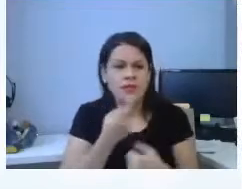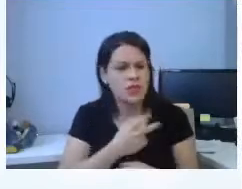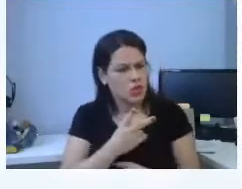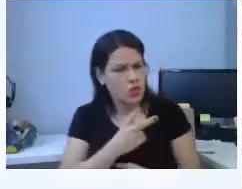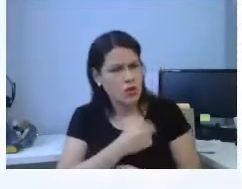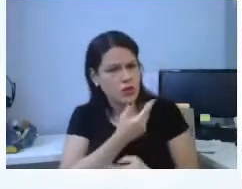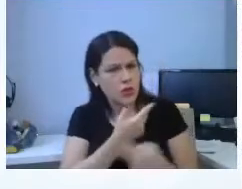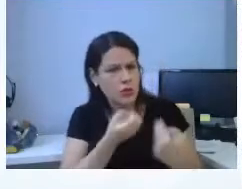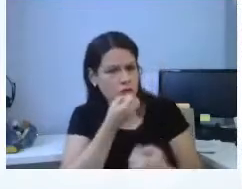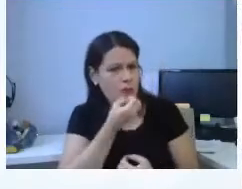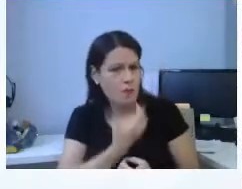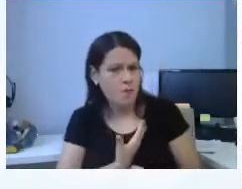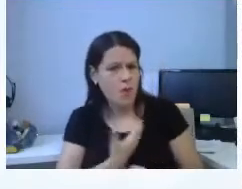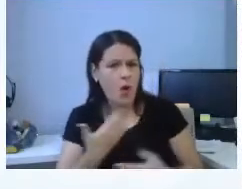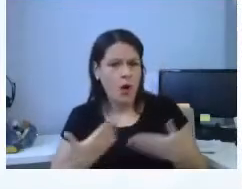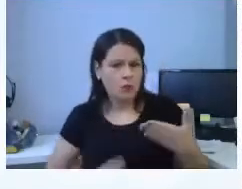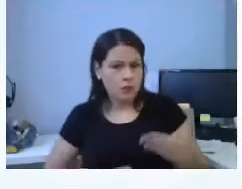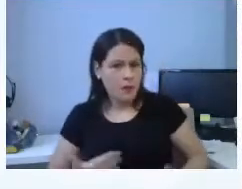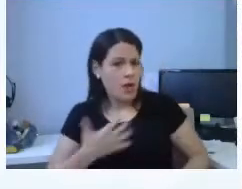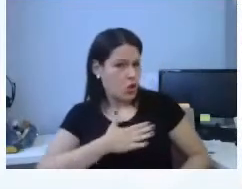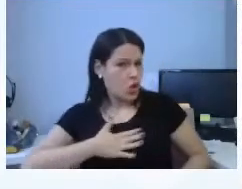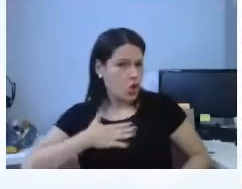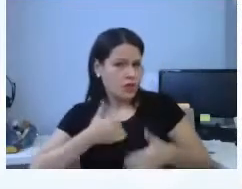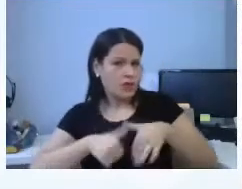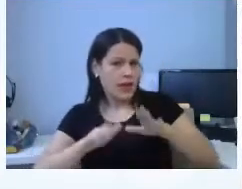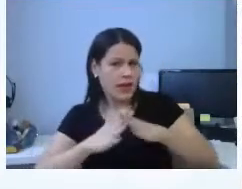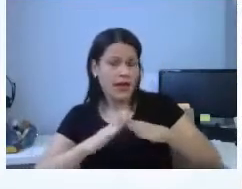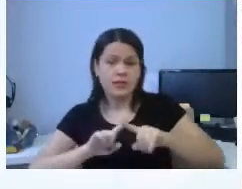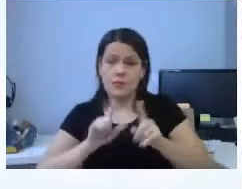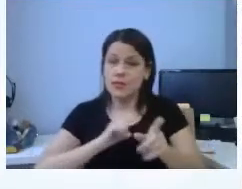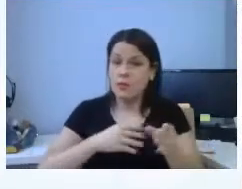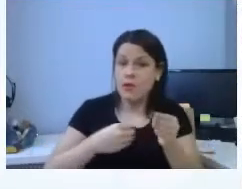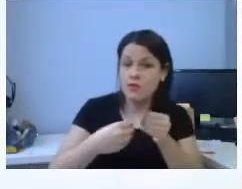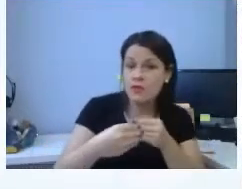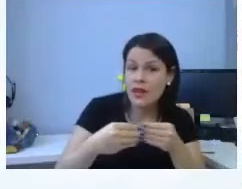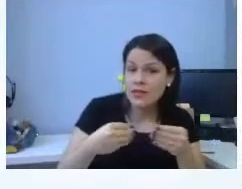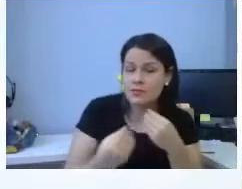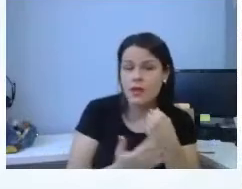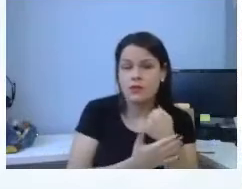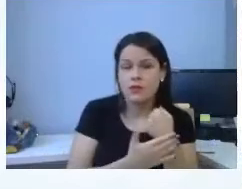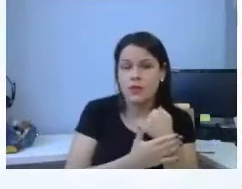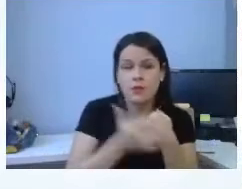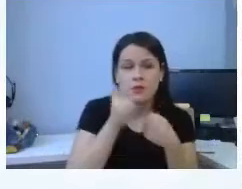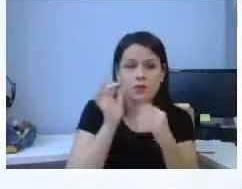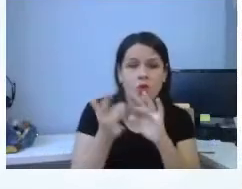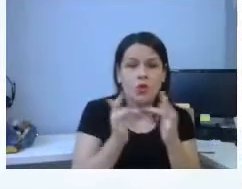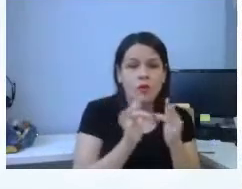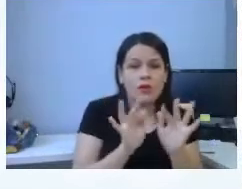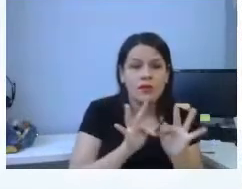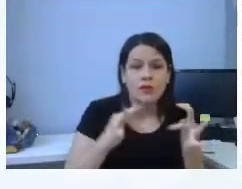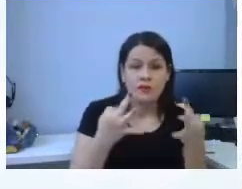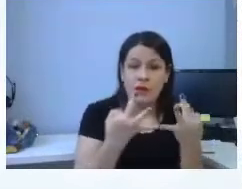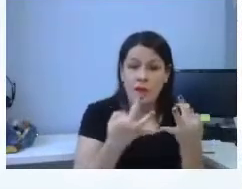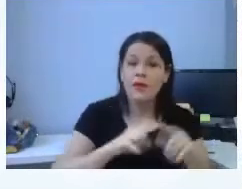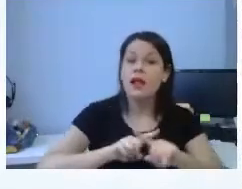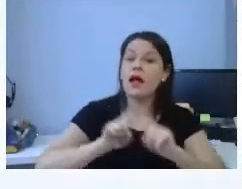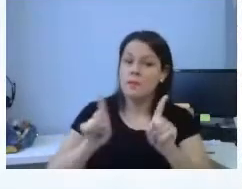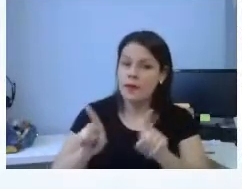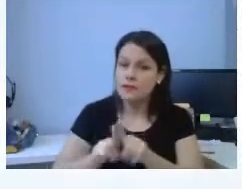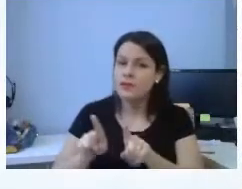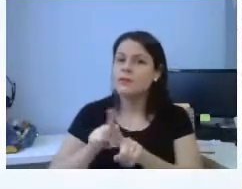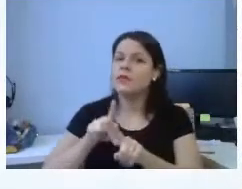trabalhador, com um pouco da flexibilidade do tempo que ele tem para conviver com a família, mas também